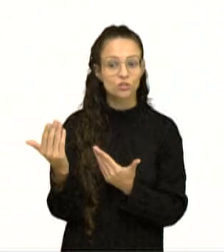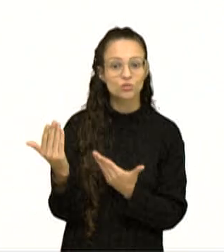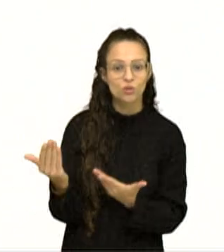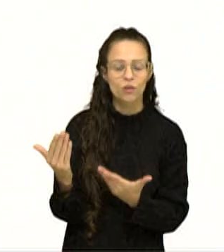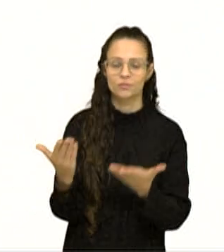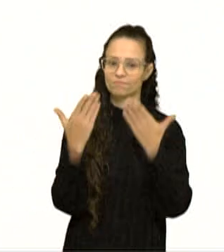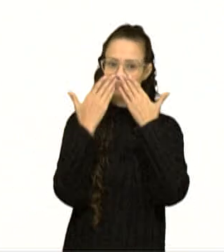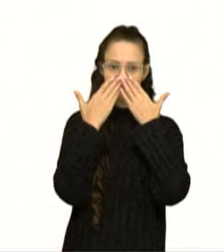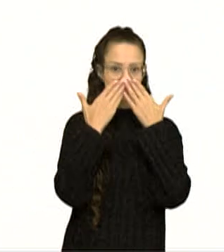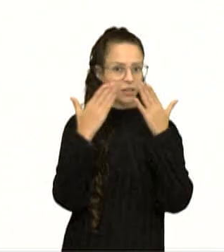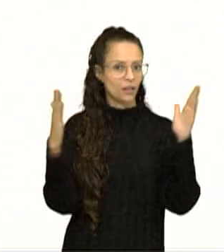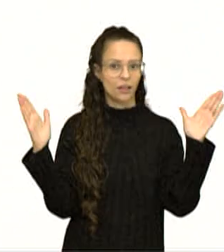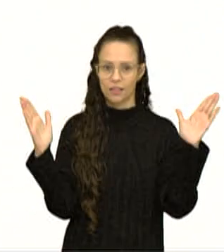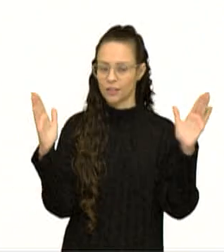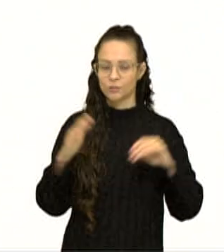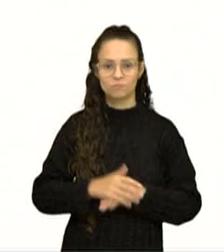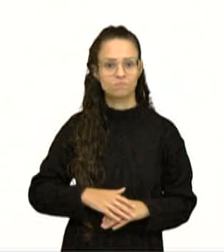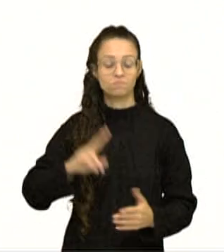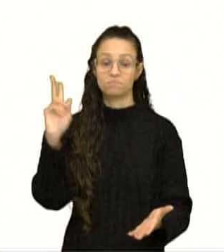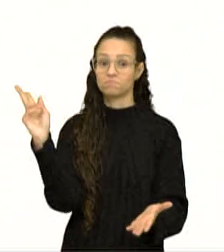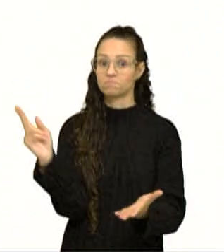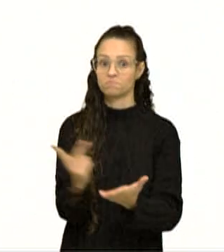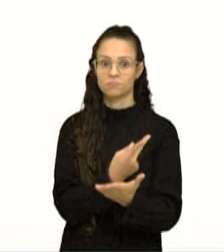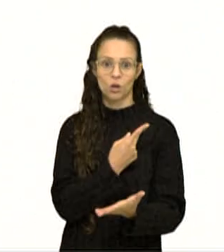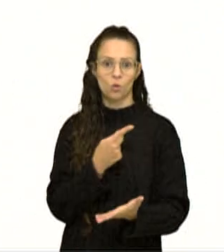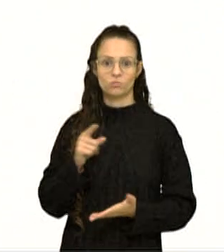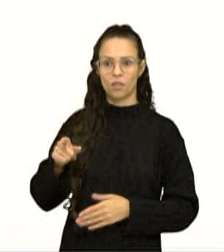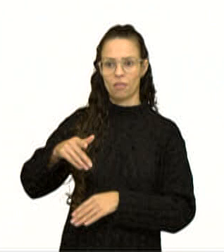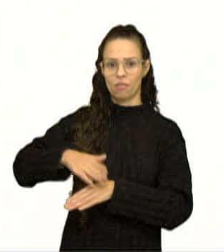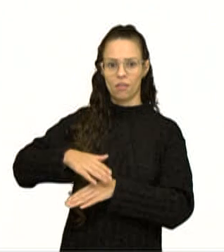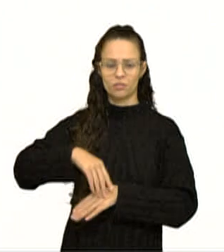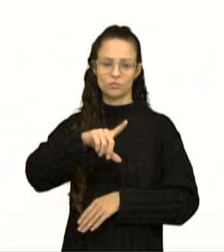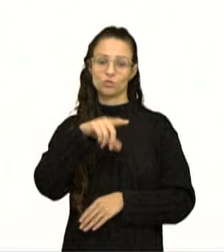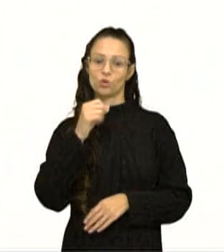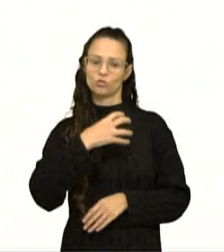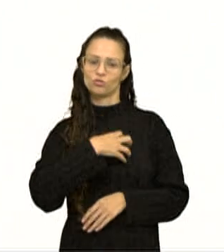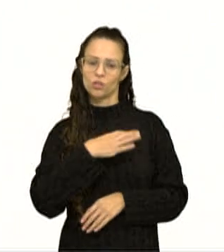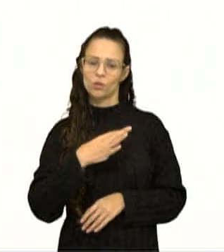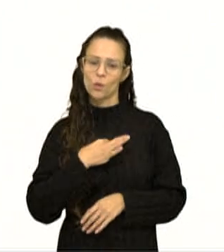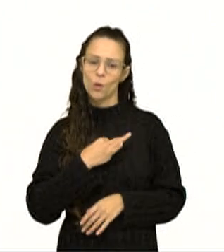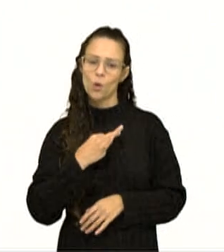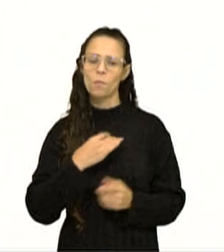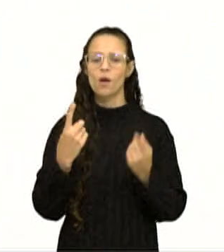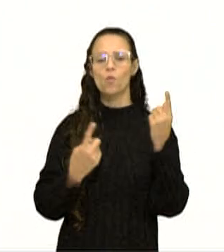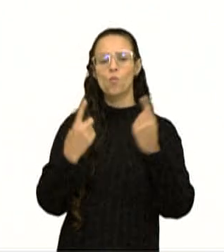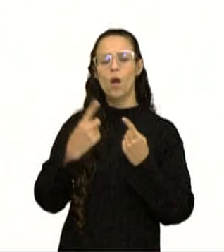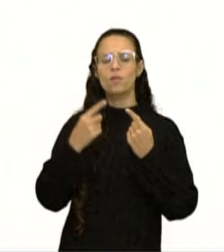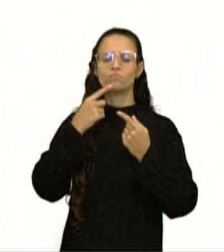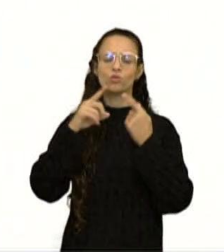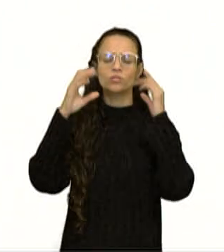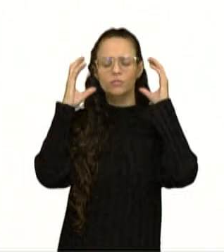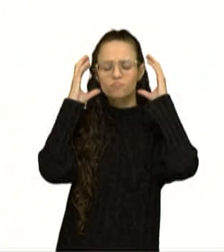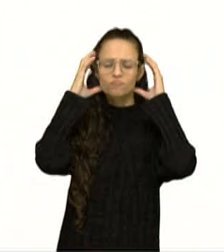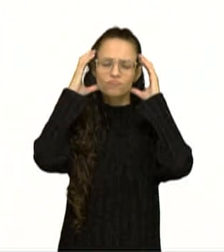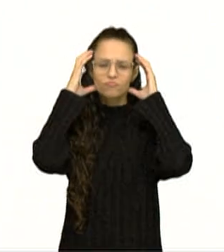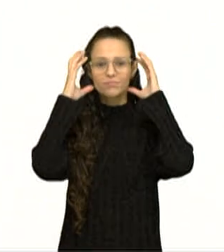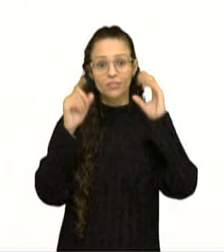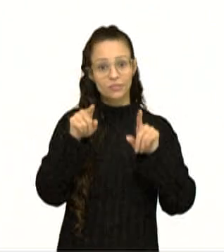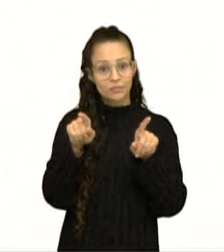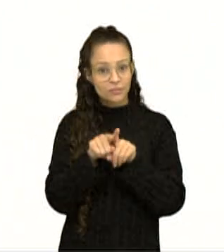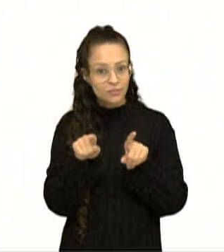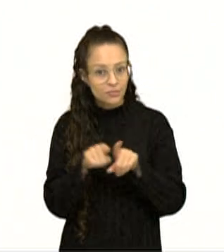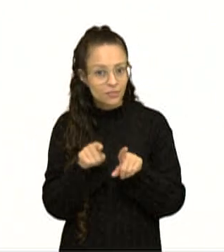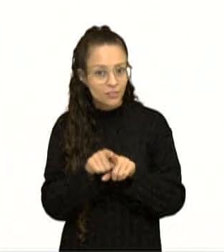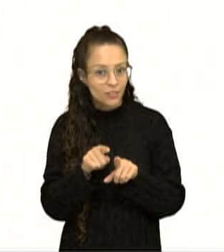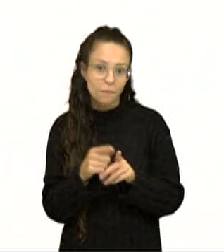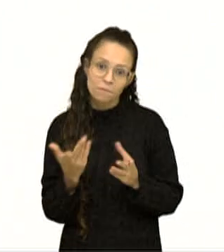fica evidente. De repente, começam a escolher o modo de se vestir, quais músicas preferem ouvir, surgem